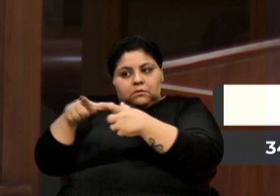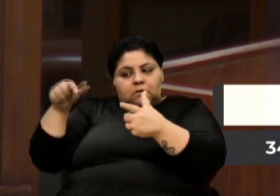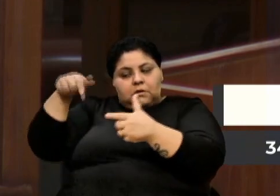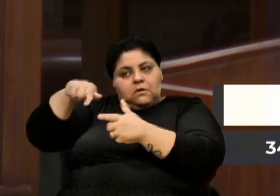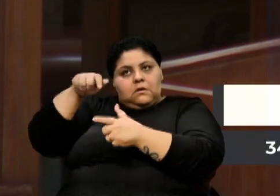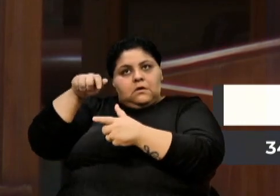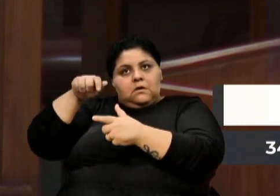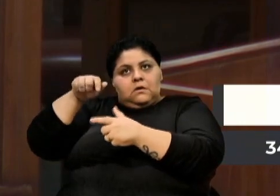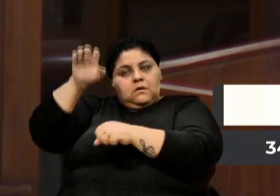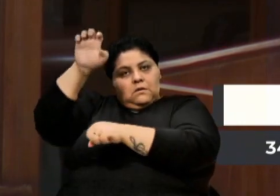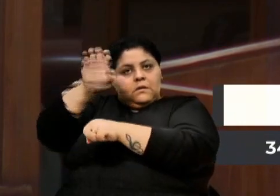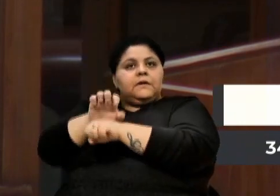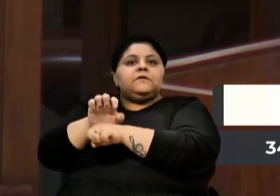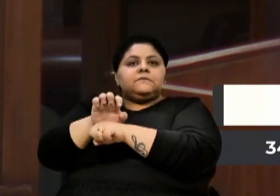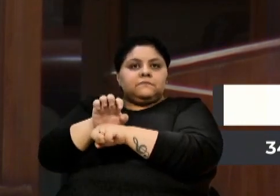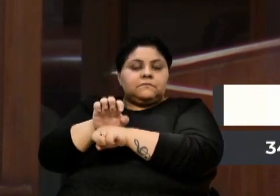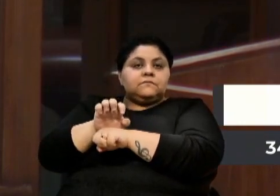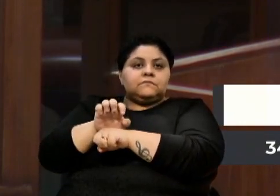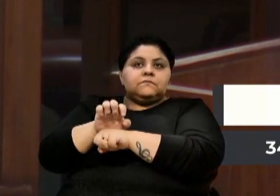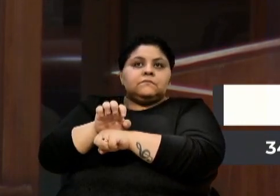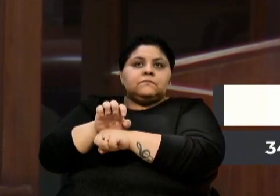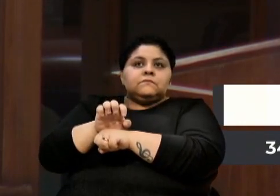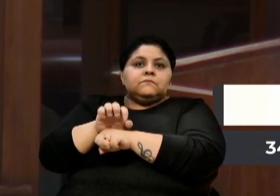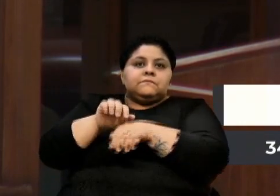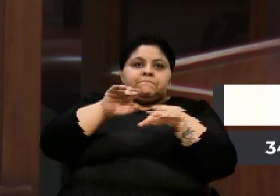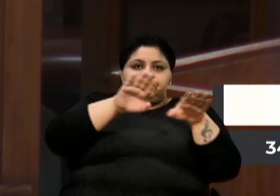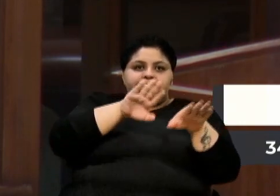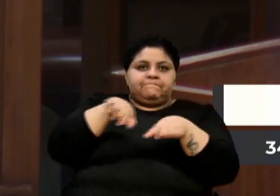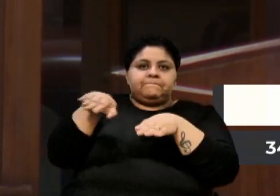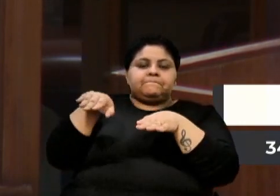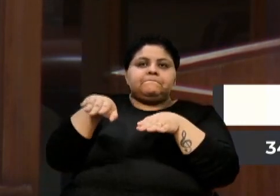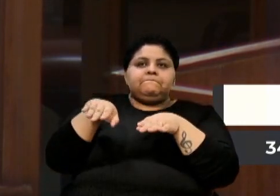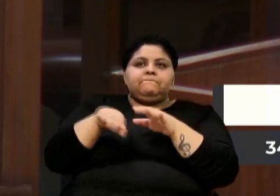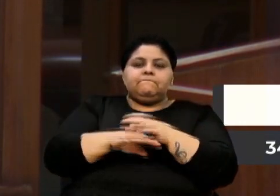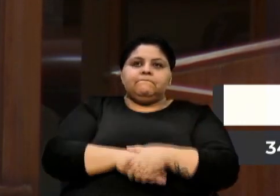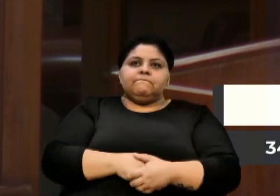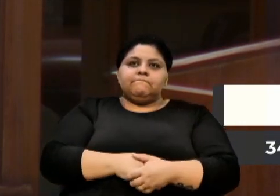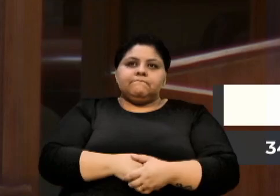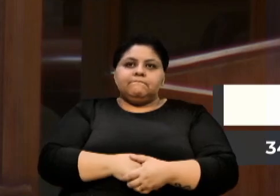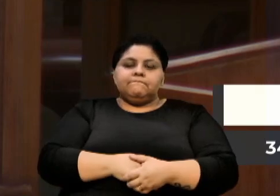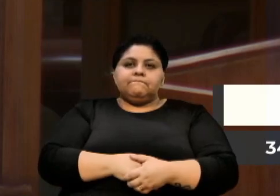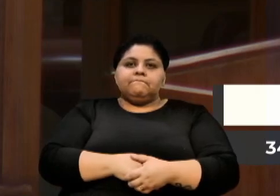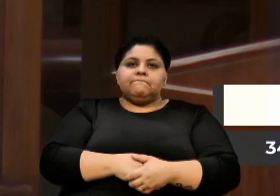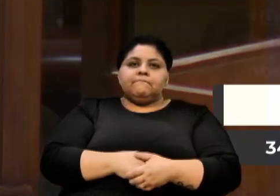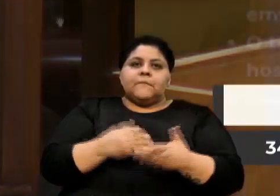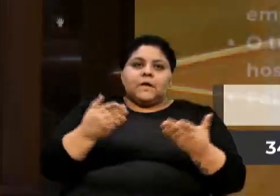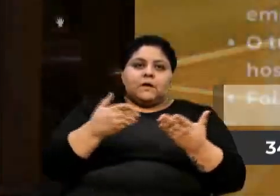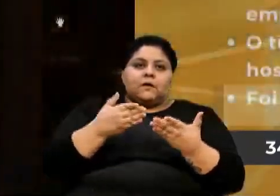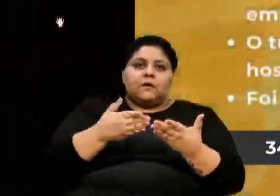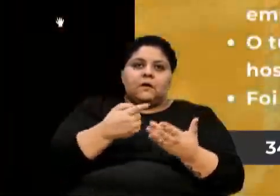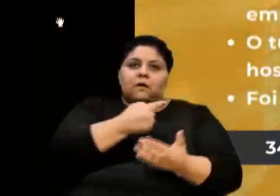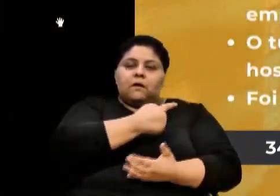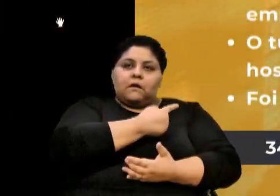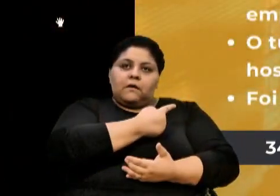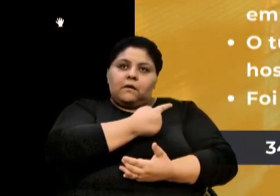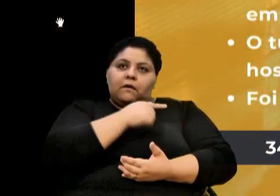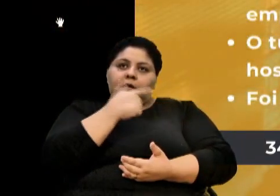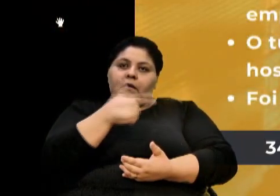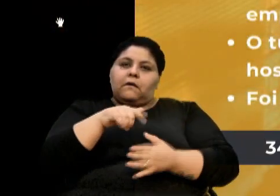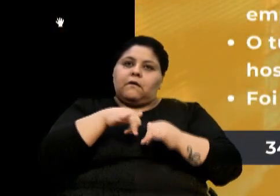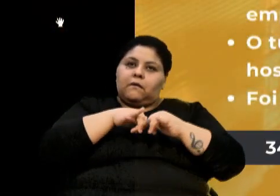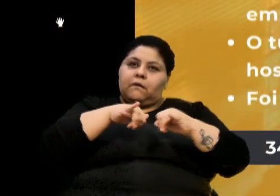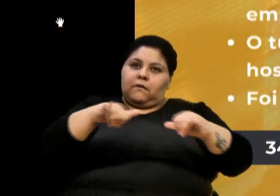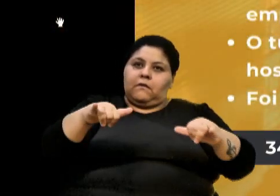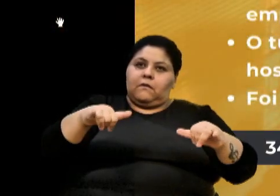Sul. Pode passar a próxima, Cleber, por favor. Aqui é uma outra informação, né? O turista religioso ainda gasta pouco,